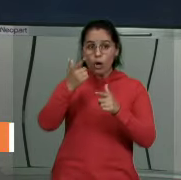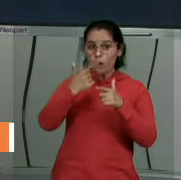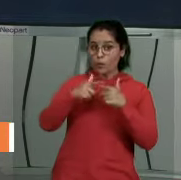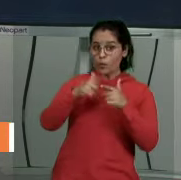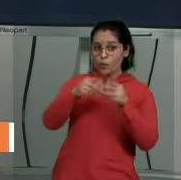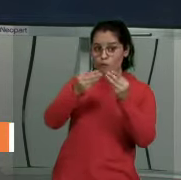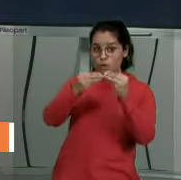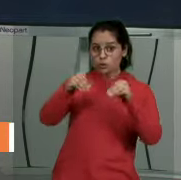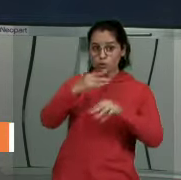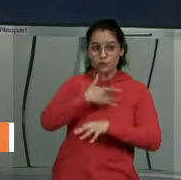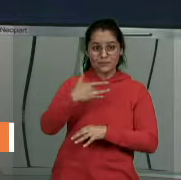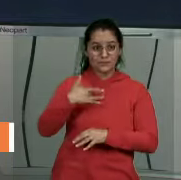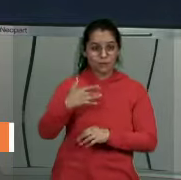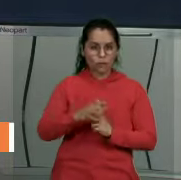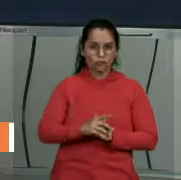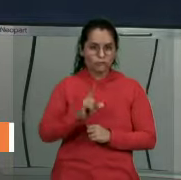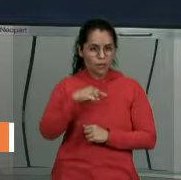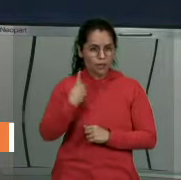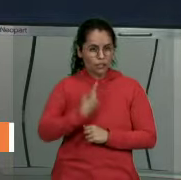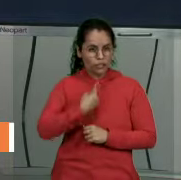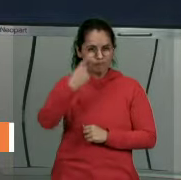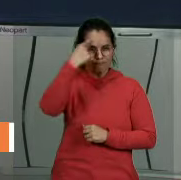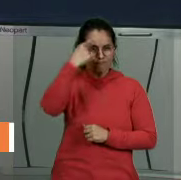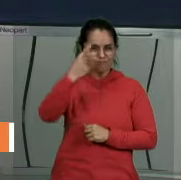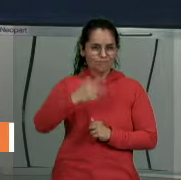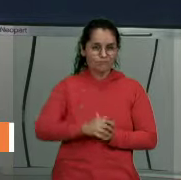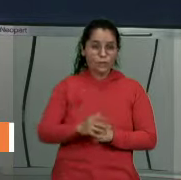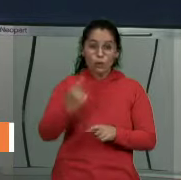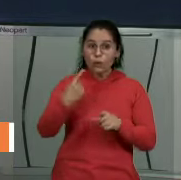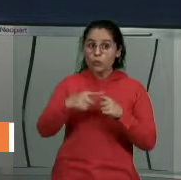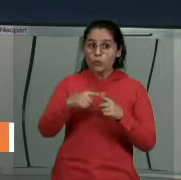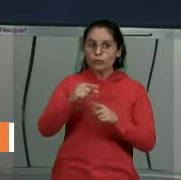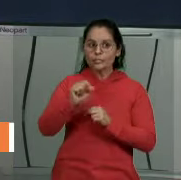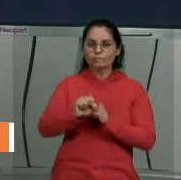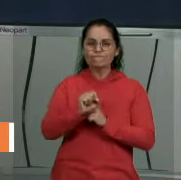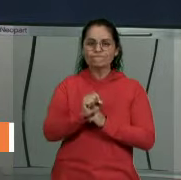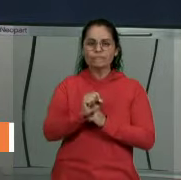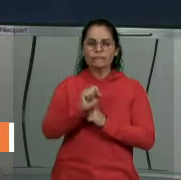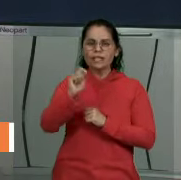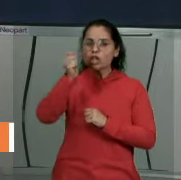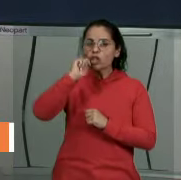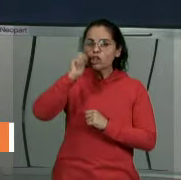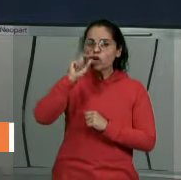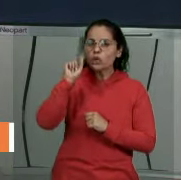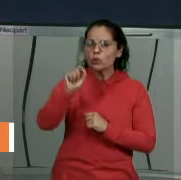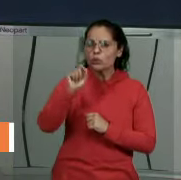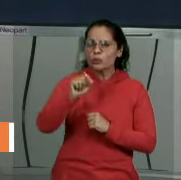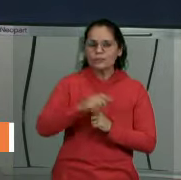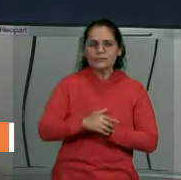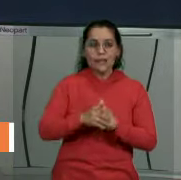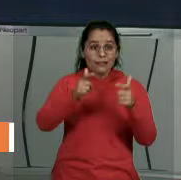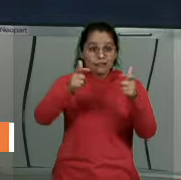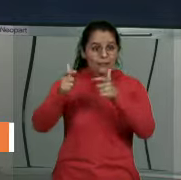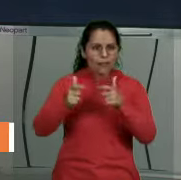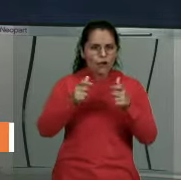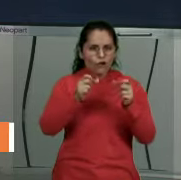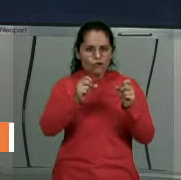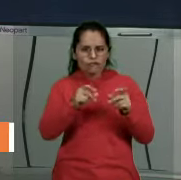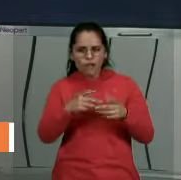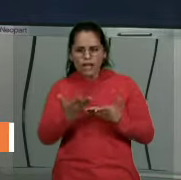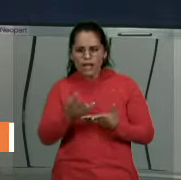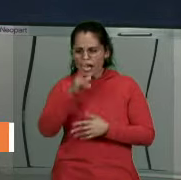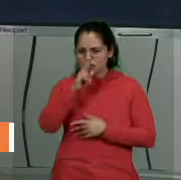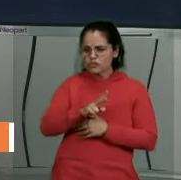saúde? Isso é para a gente pensar. Por quê? O que é droga? Onde que vende droga? A gente